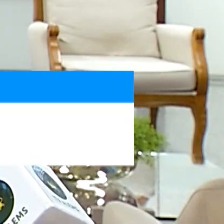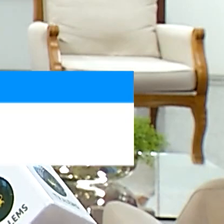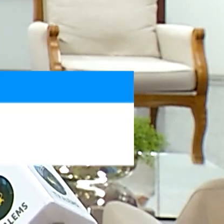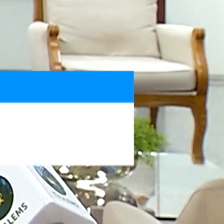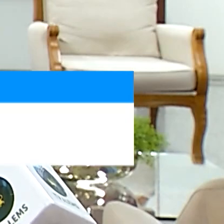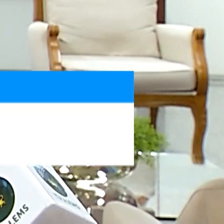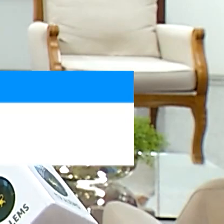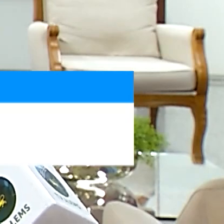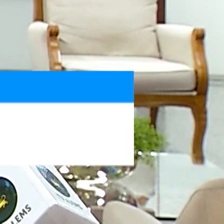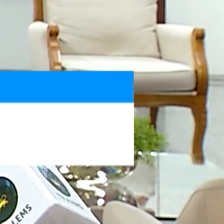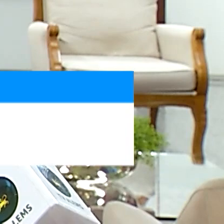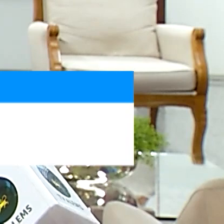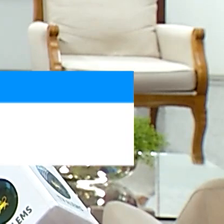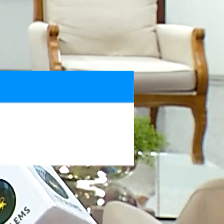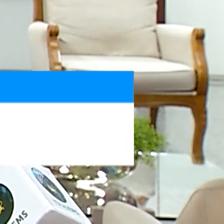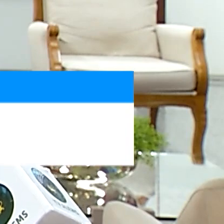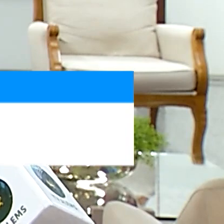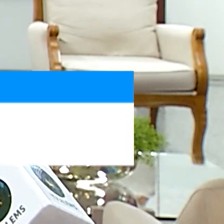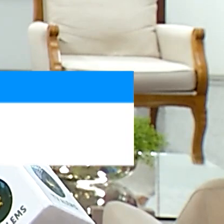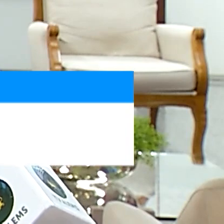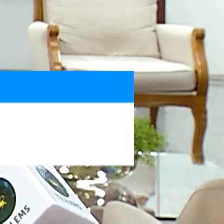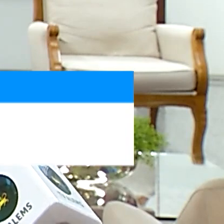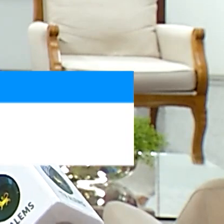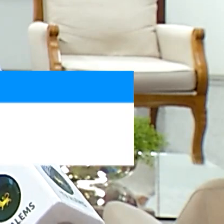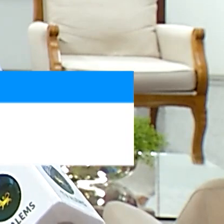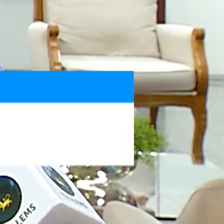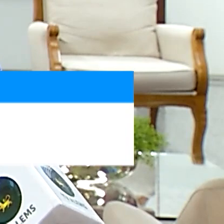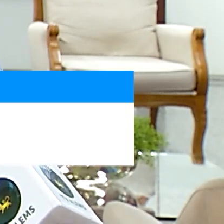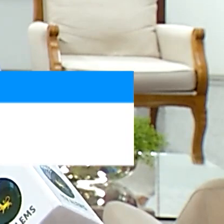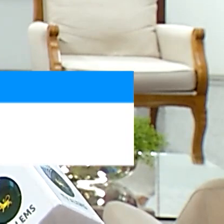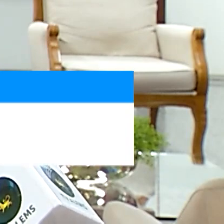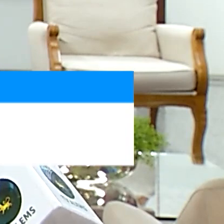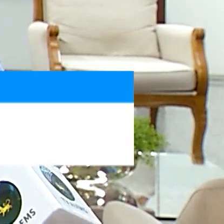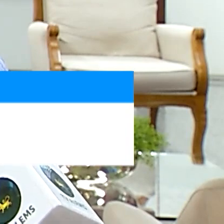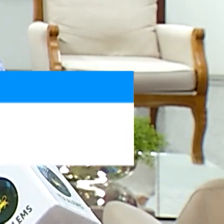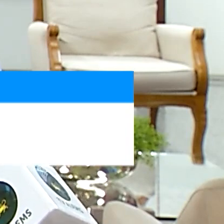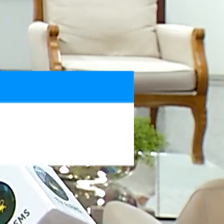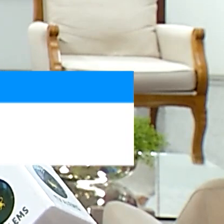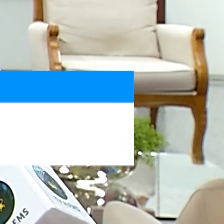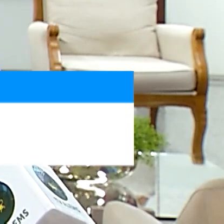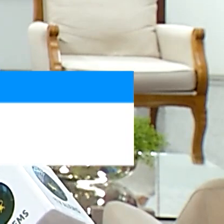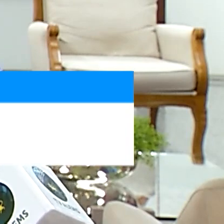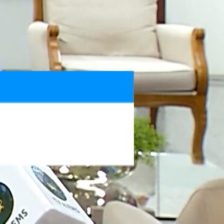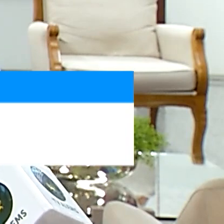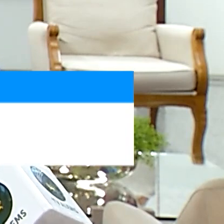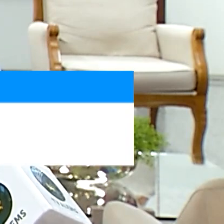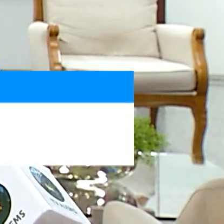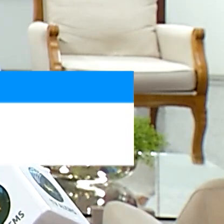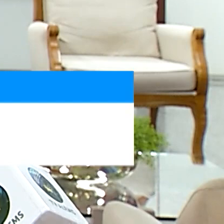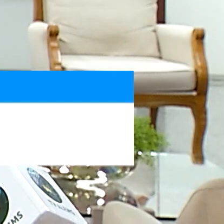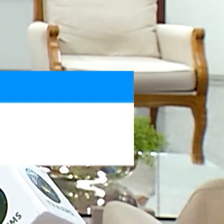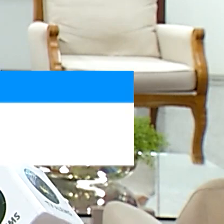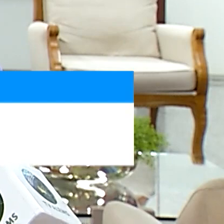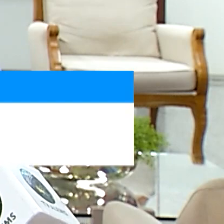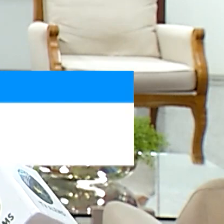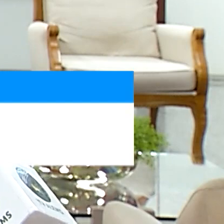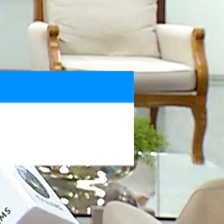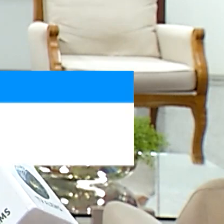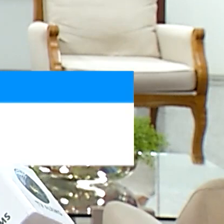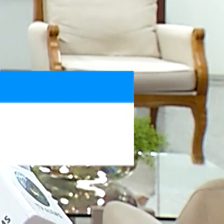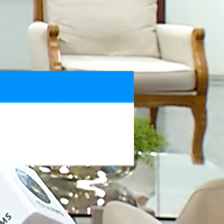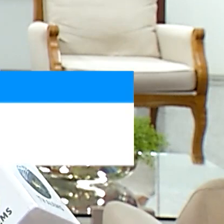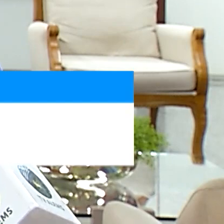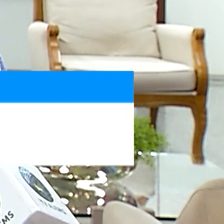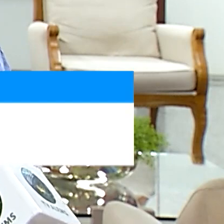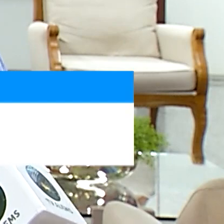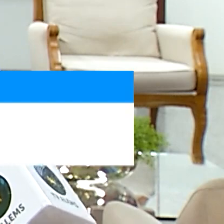parceria estabelecida com essa casa, o diálogo que nunca faltou e o apoio da Assembleia Legislativa, que foi fundamental para que